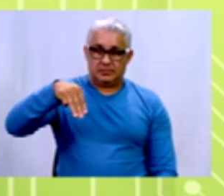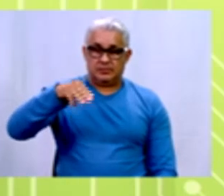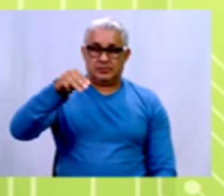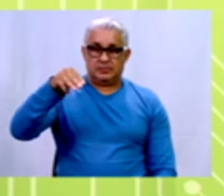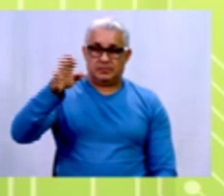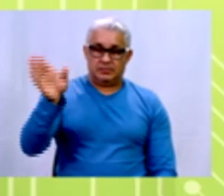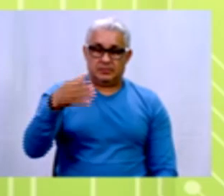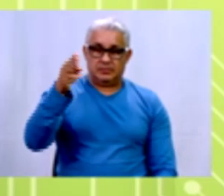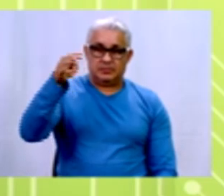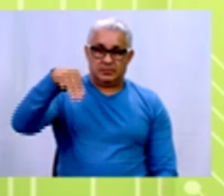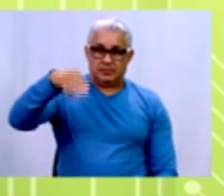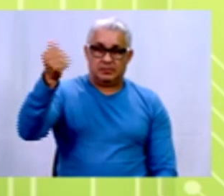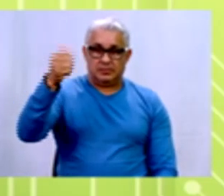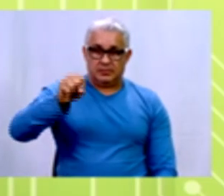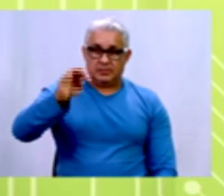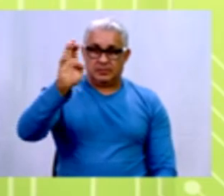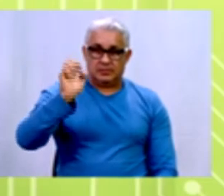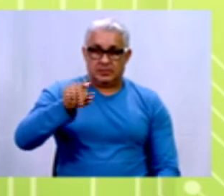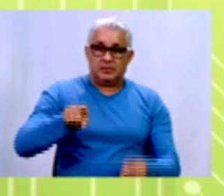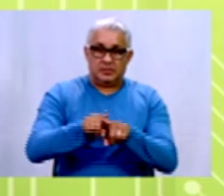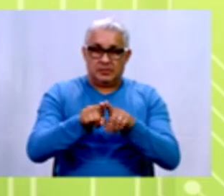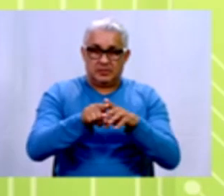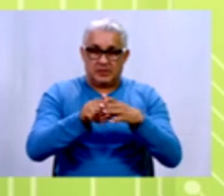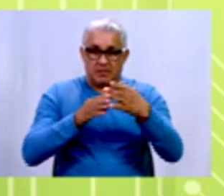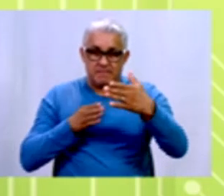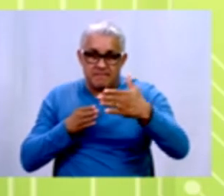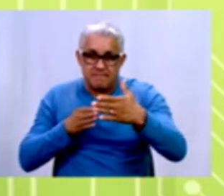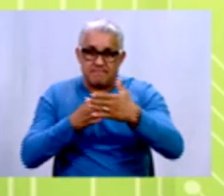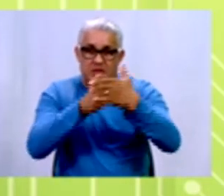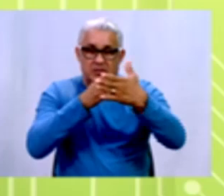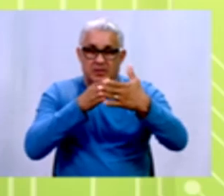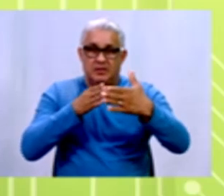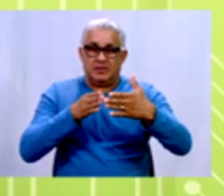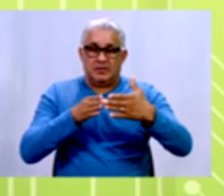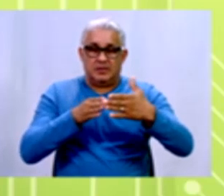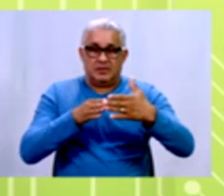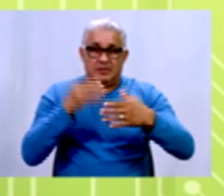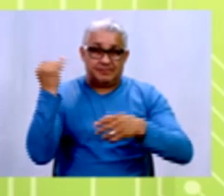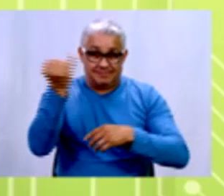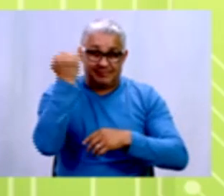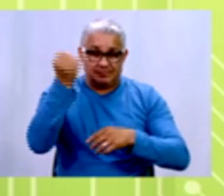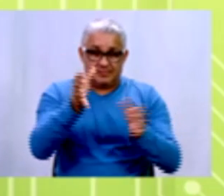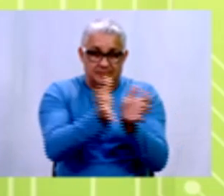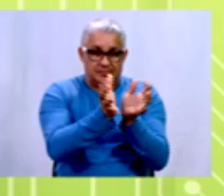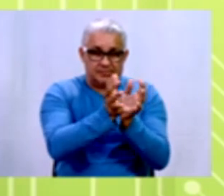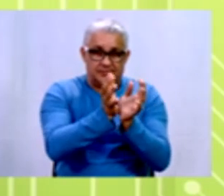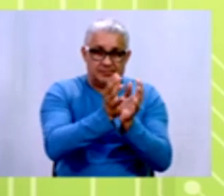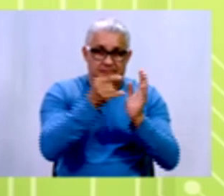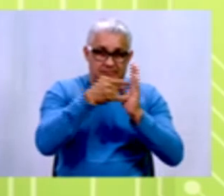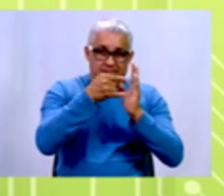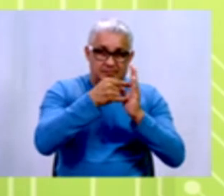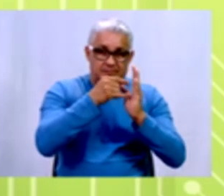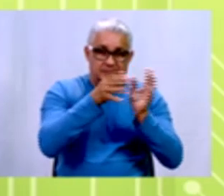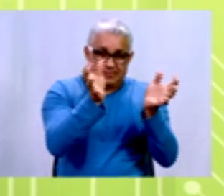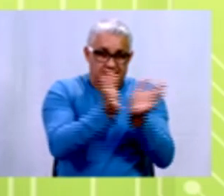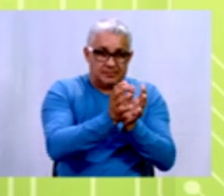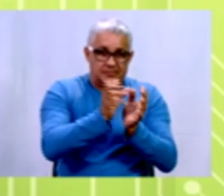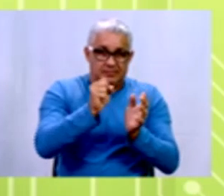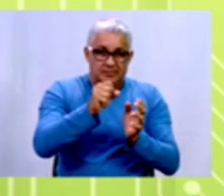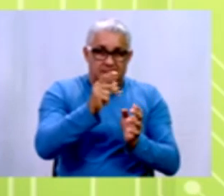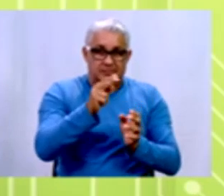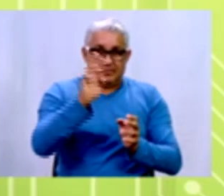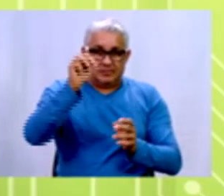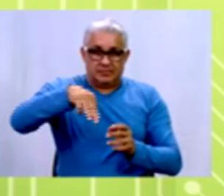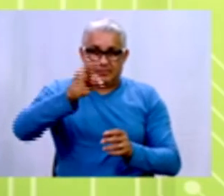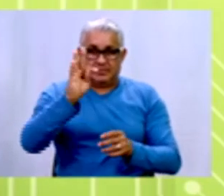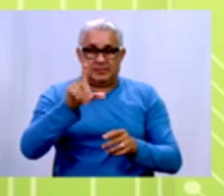ele ser um bloqueio, né? É fundamental que a equipe de desenvolvimento, o time, no momento do sprint, ele